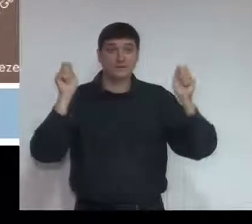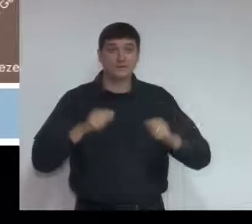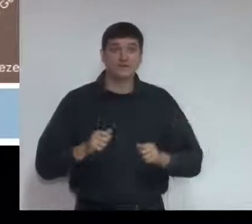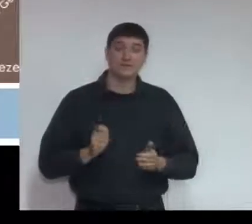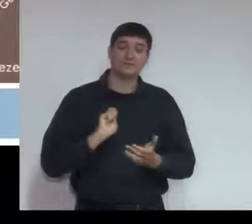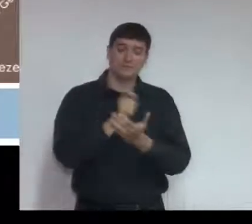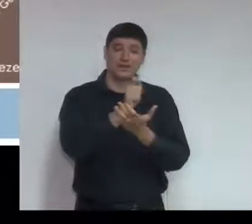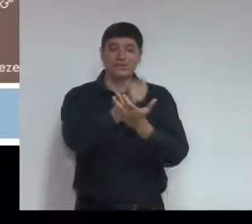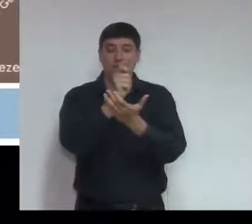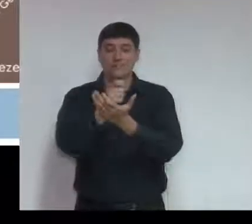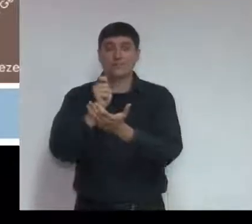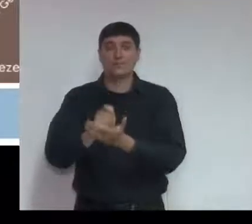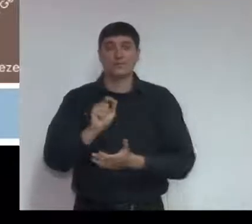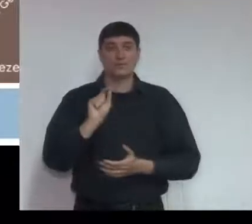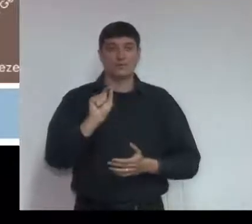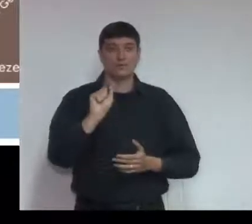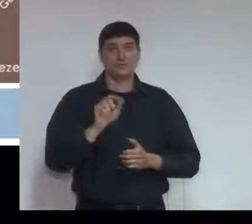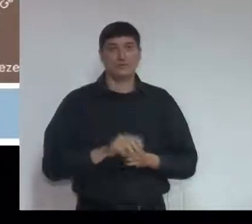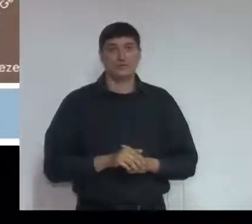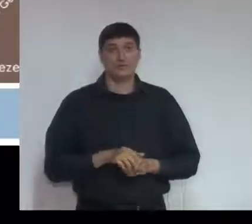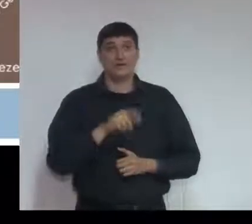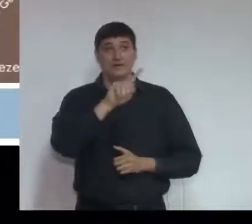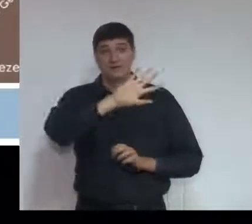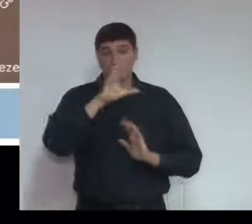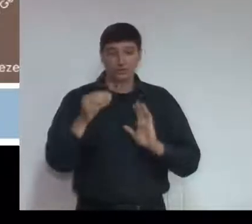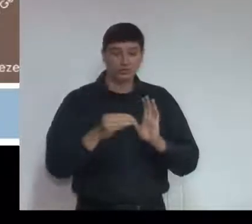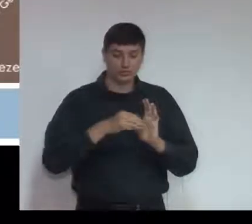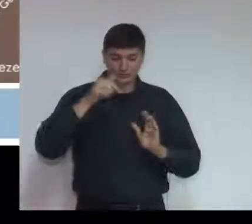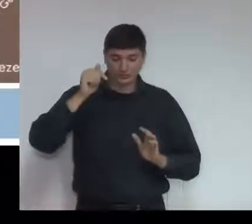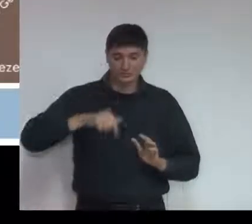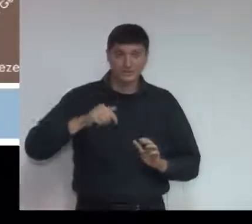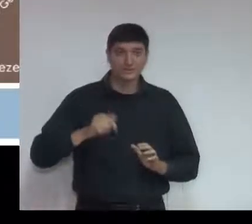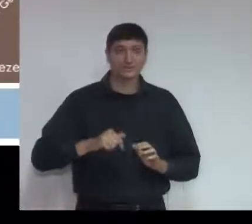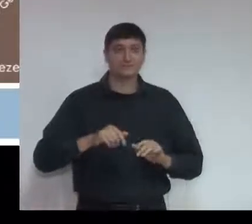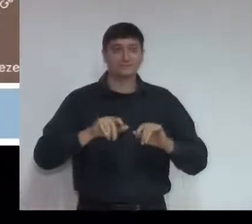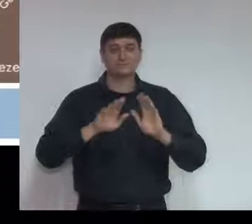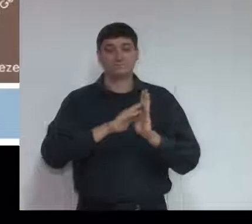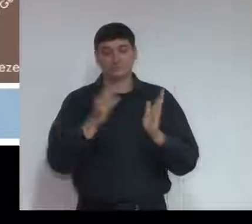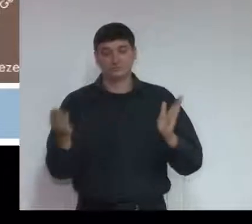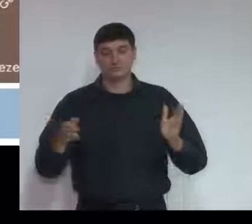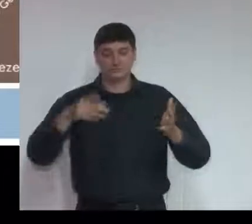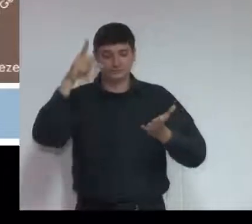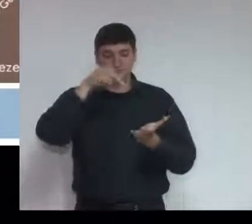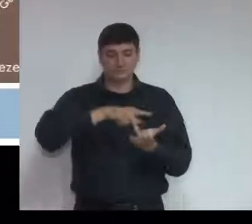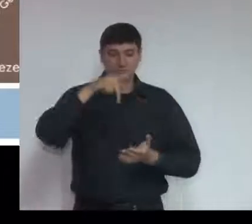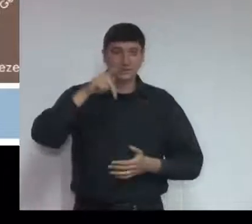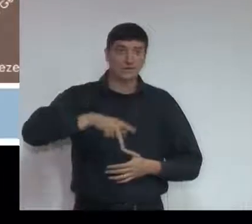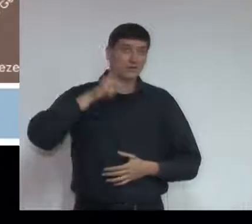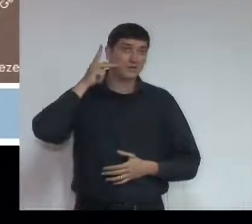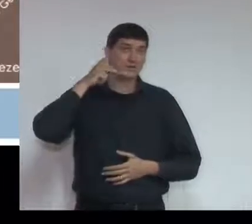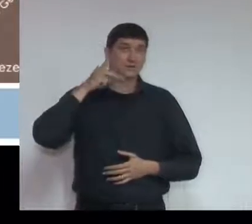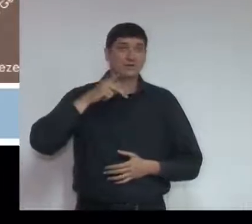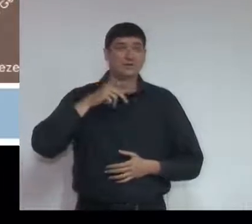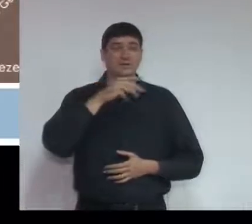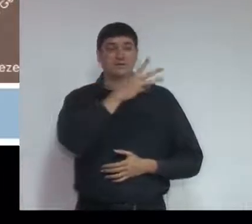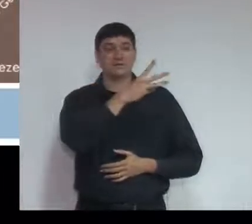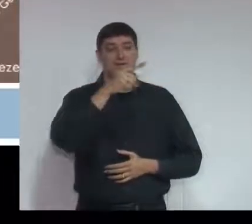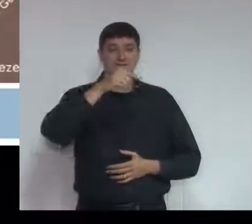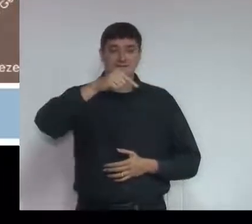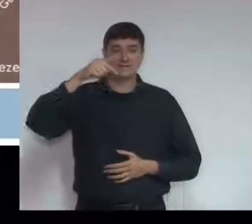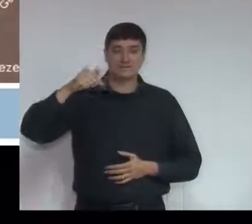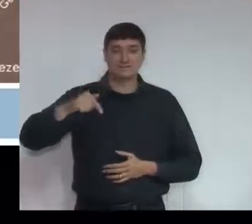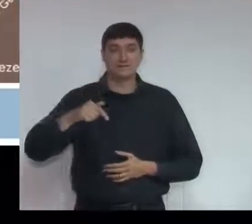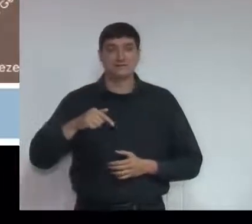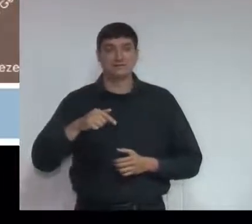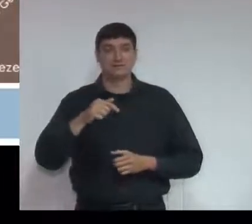as informações do próprio Diário Oficial, e esse diário, o número 377, de 14 de dezembro. Então, é fácil